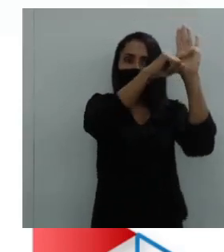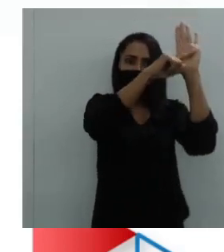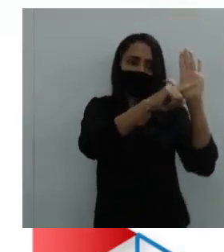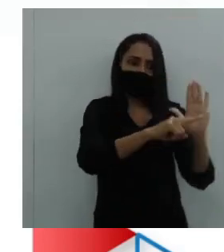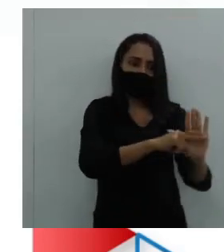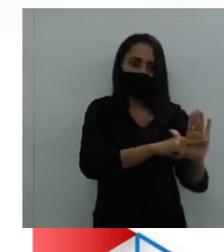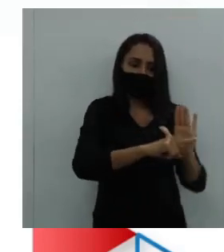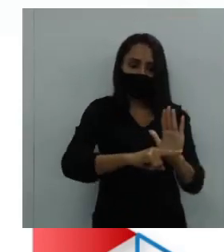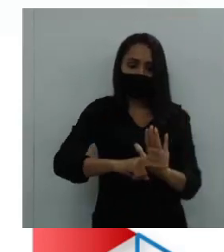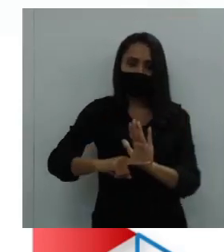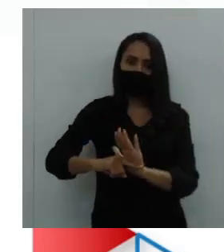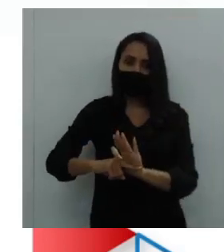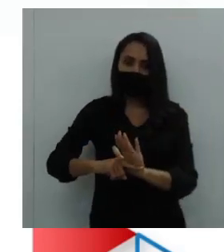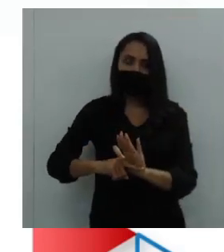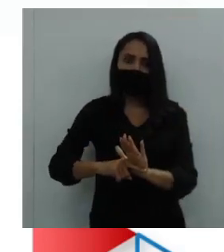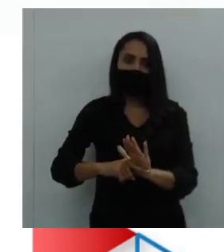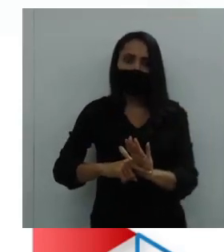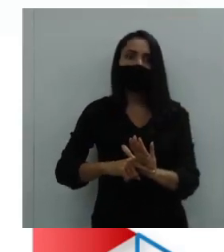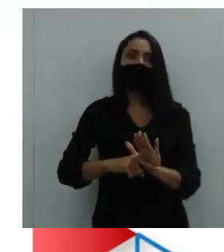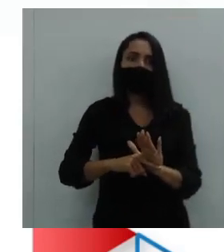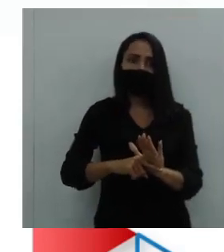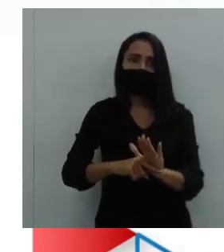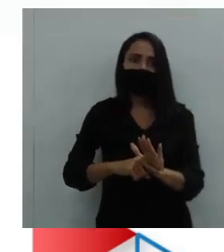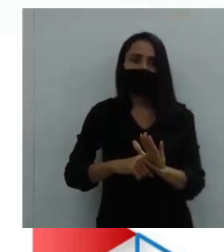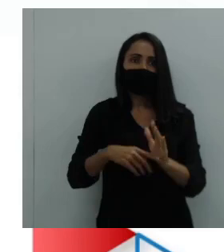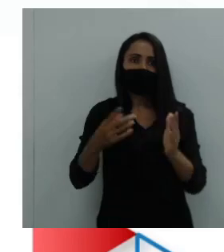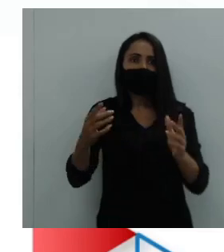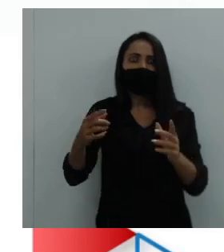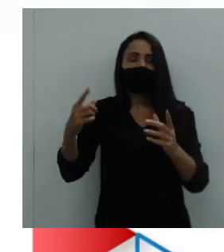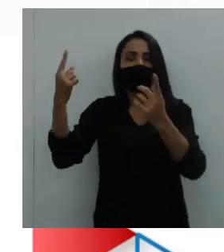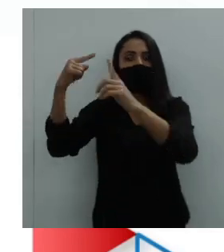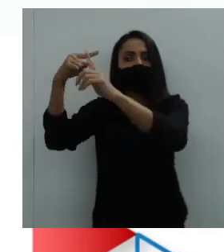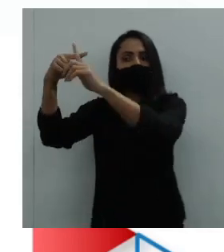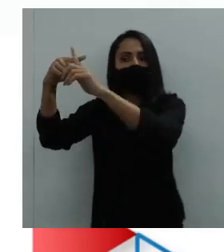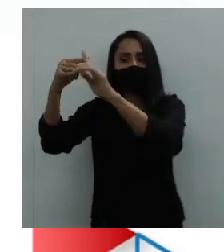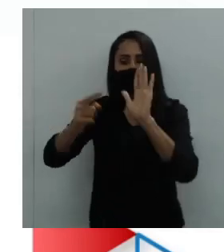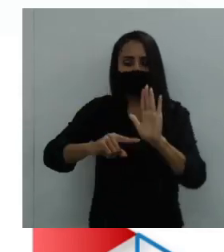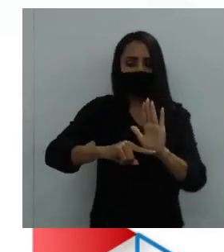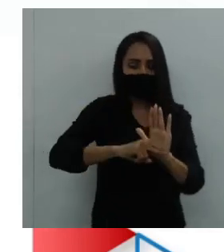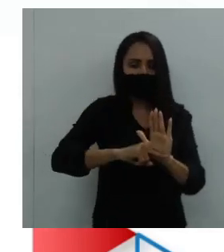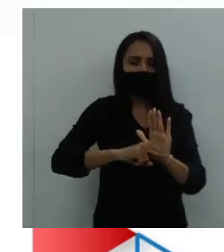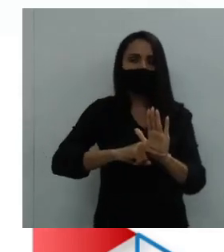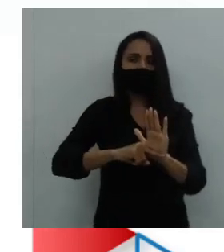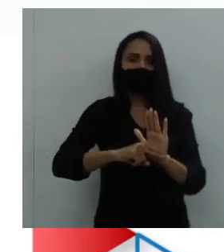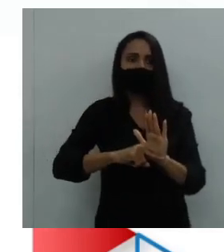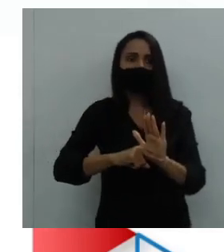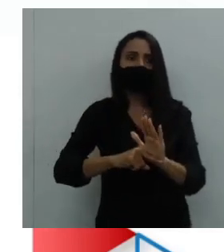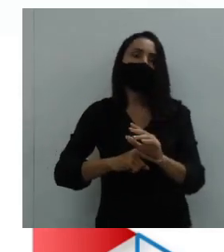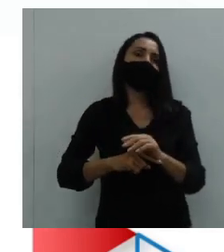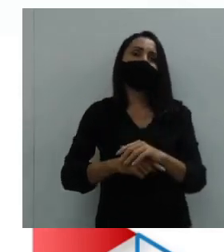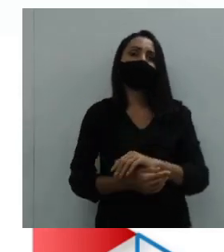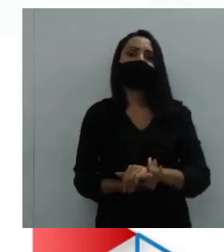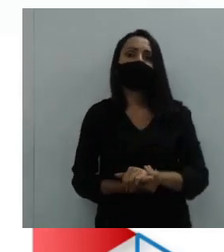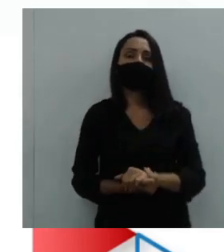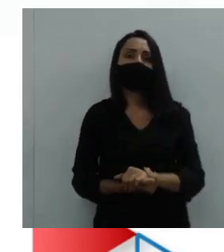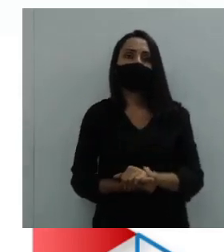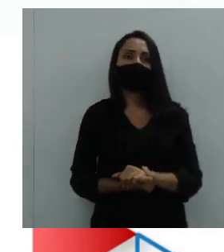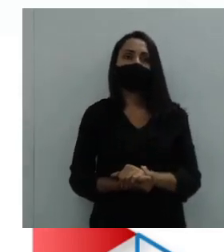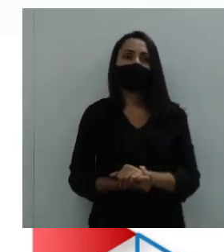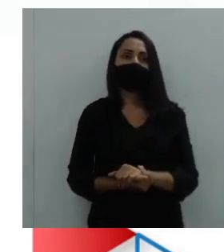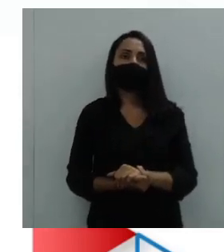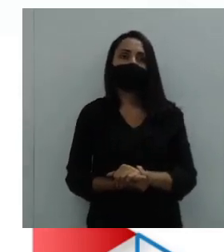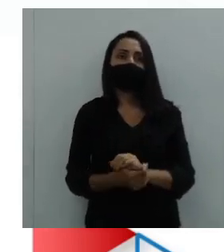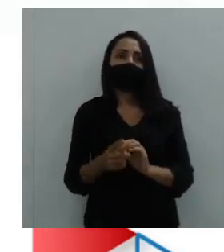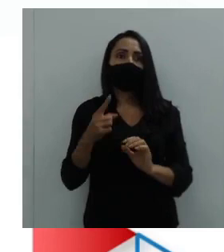menos para x também. E no quarto quadrante eu tenho mais para x e menos para y, do jeito que está a nossa imagem aí, tá bom? O